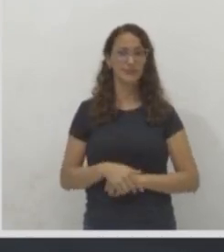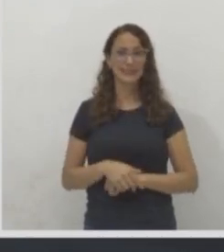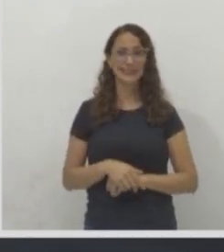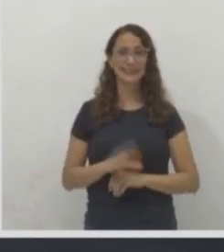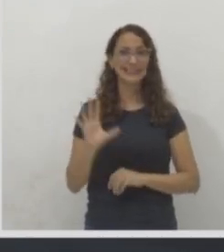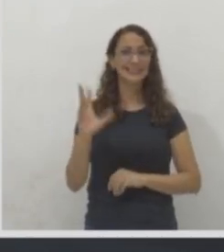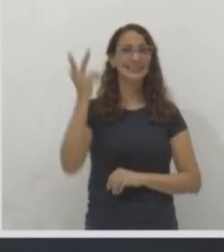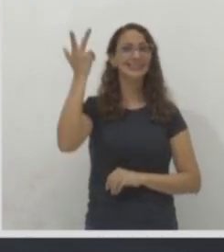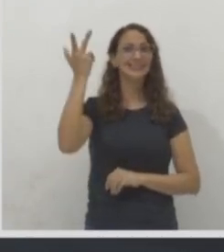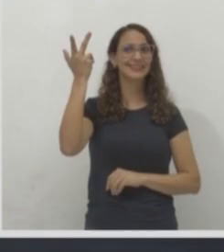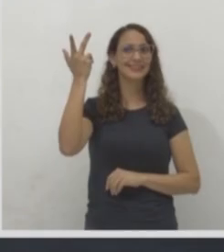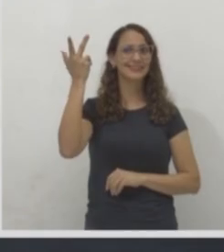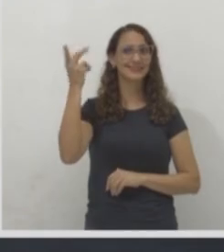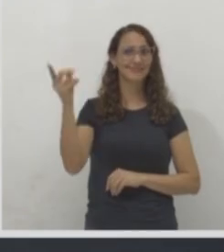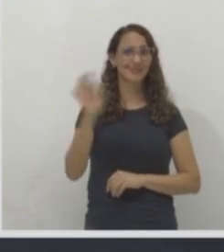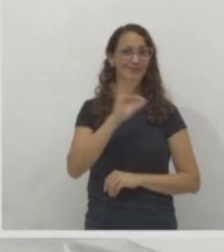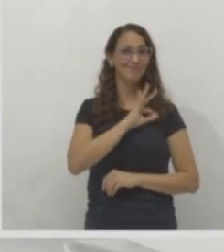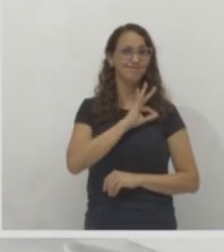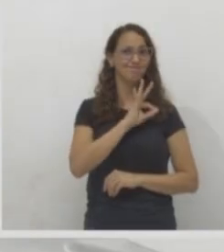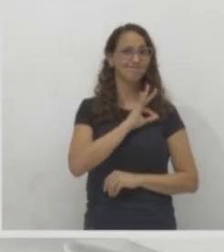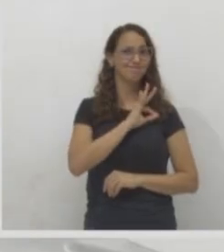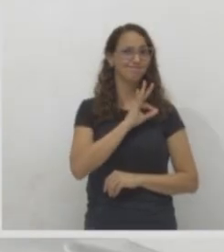acabou atingindo o policial.